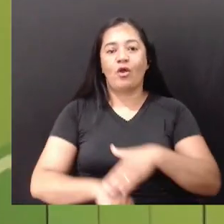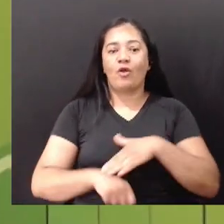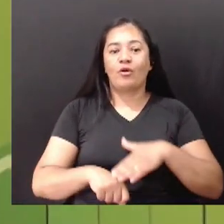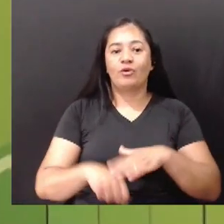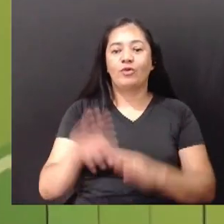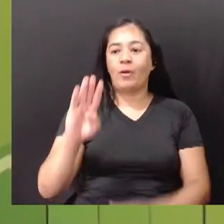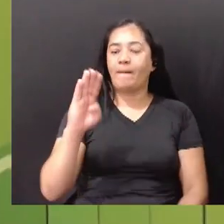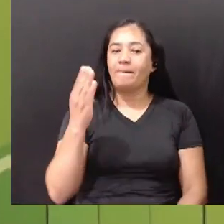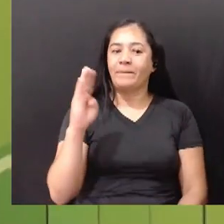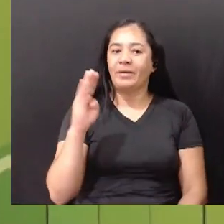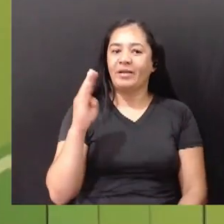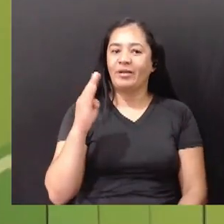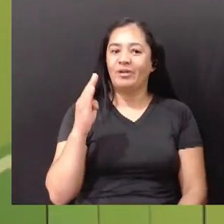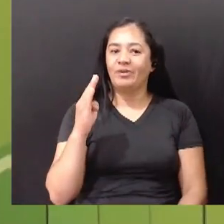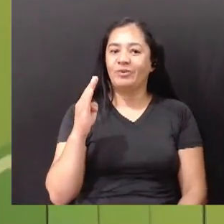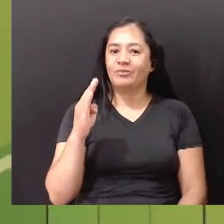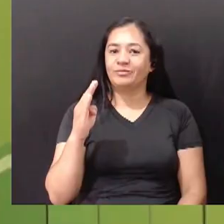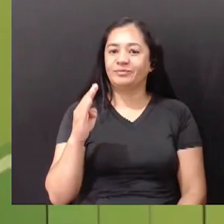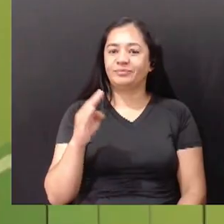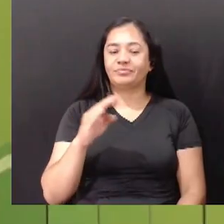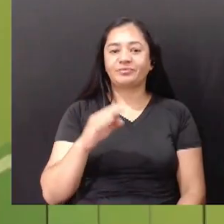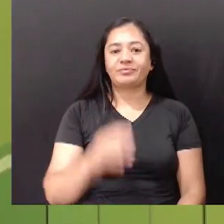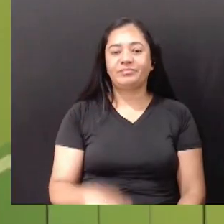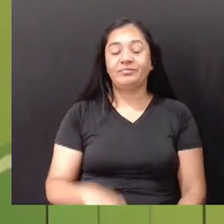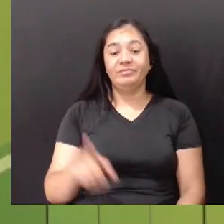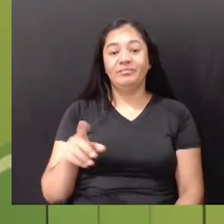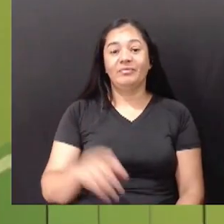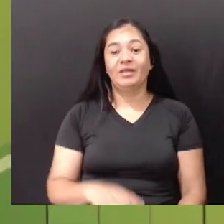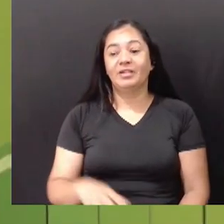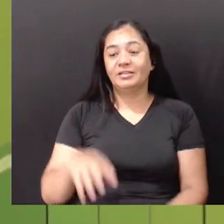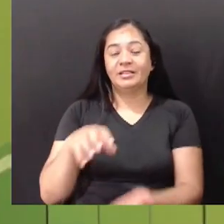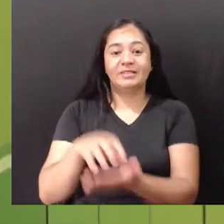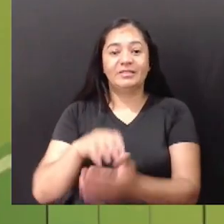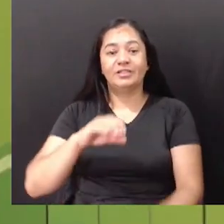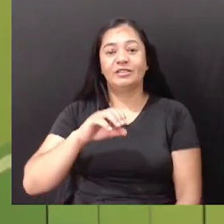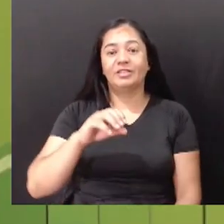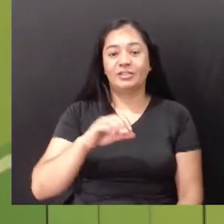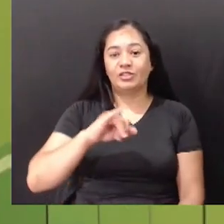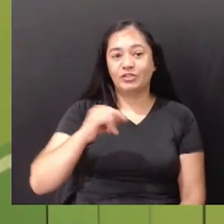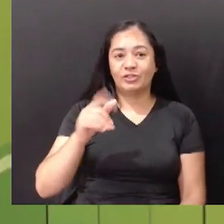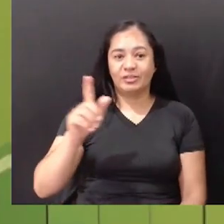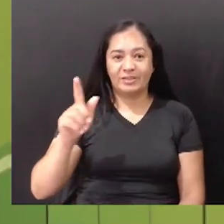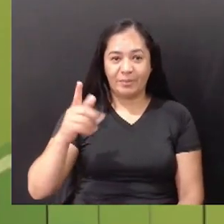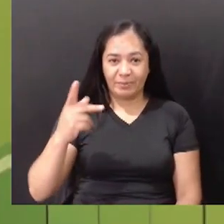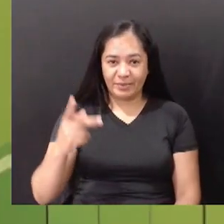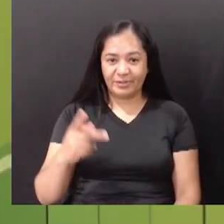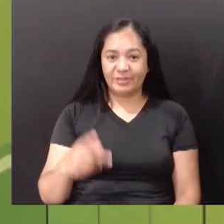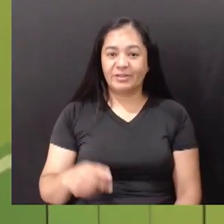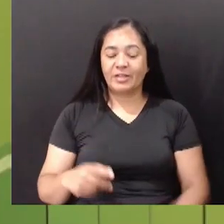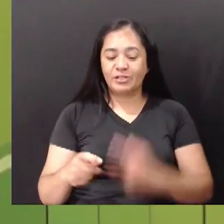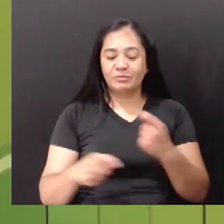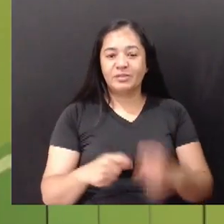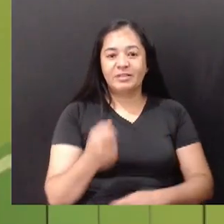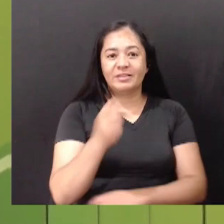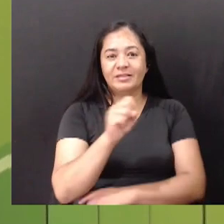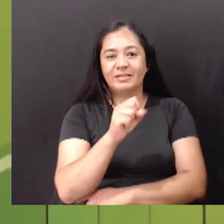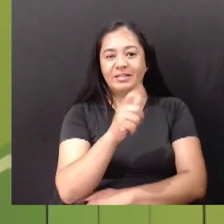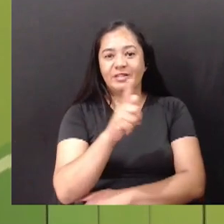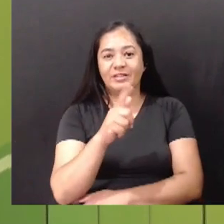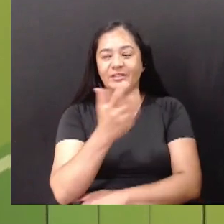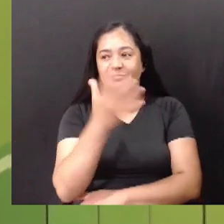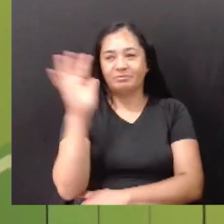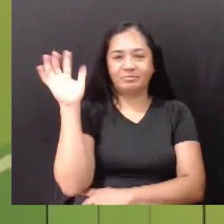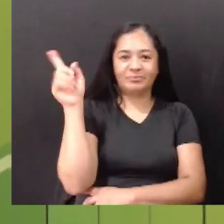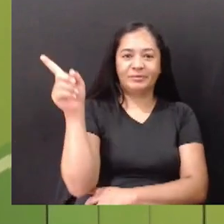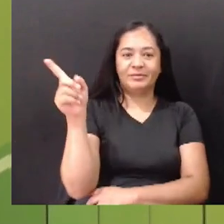vamos conversar com o biólogo da Fundação José Pedro de Oliveira, que é a gestora da Mata Santa Genebra, Tomás